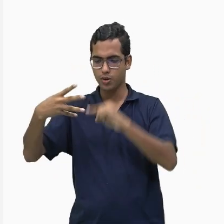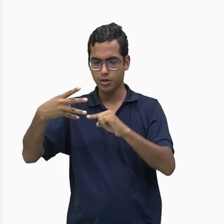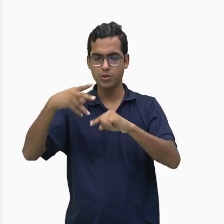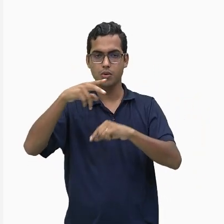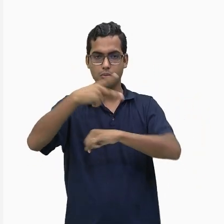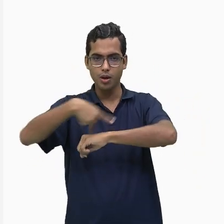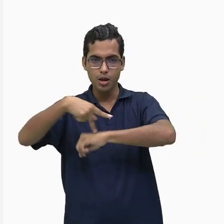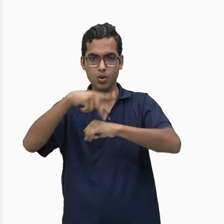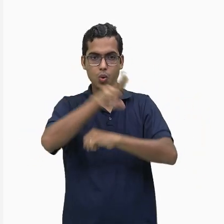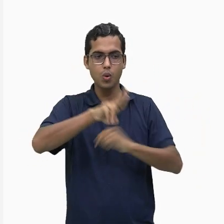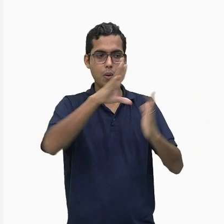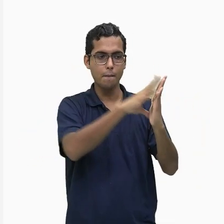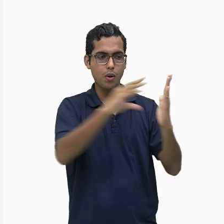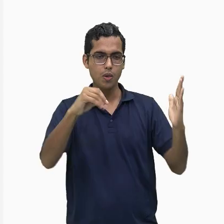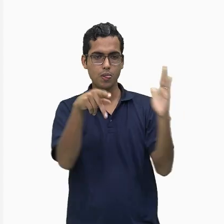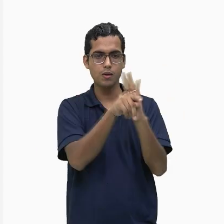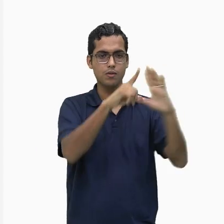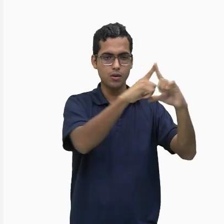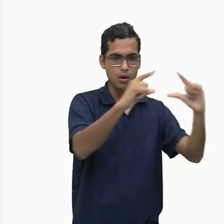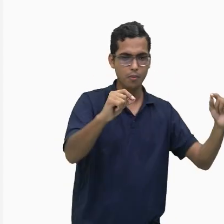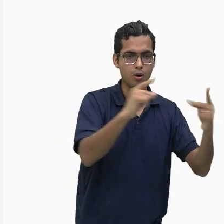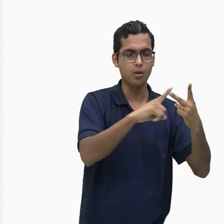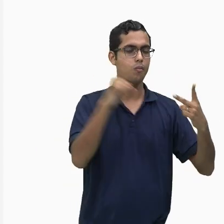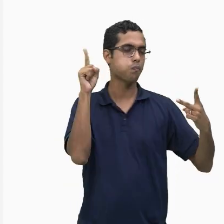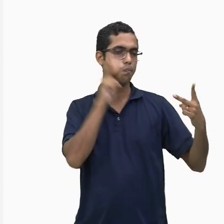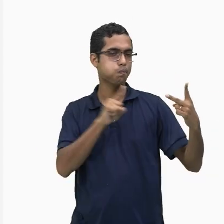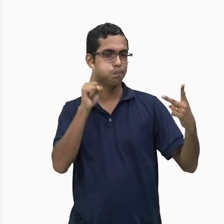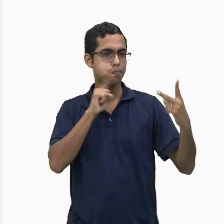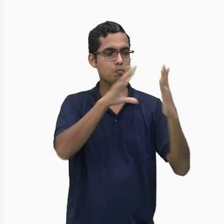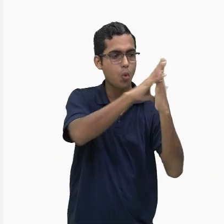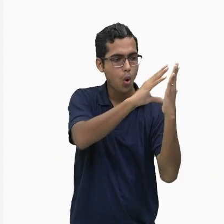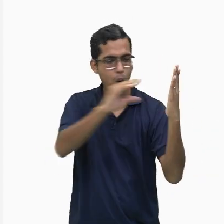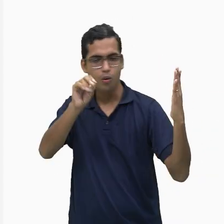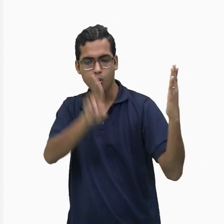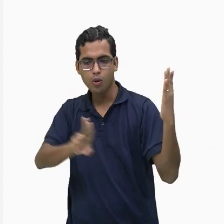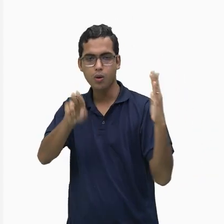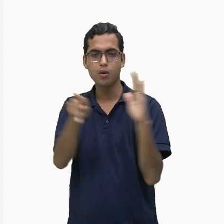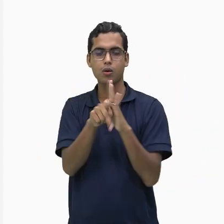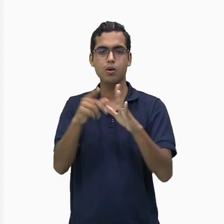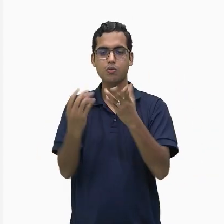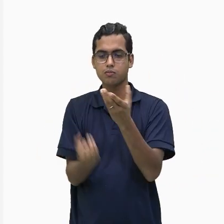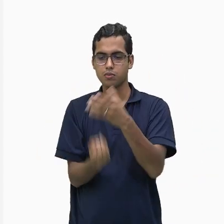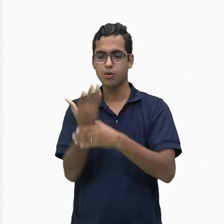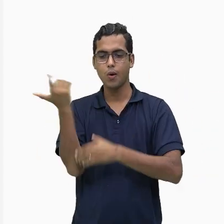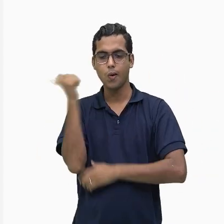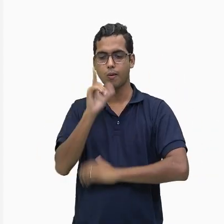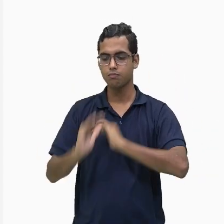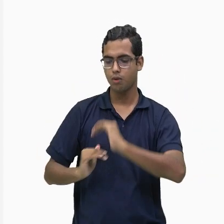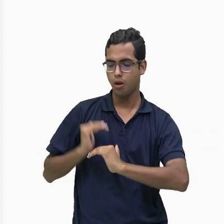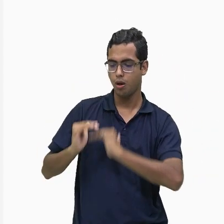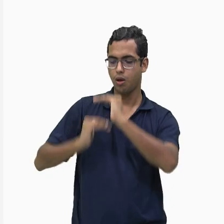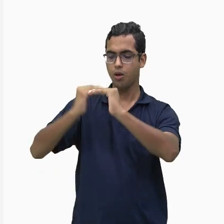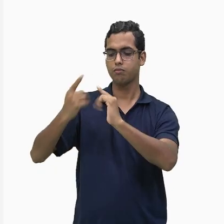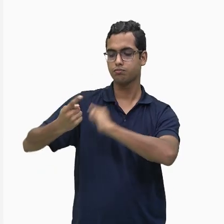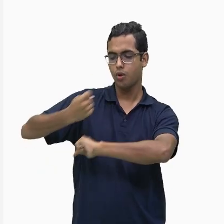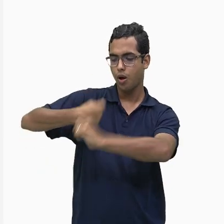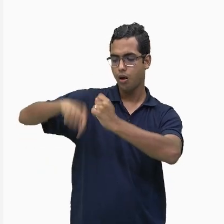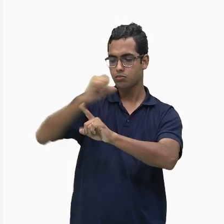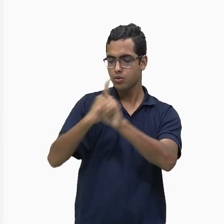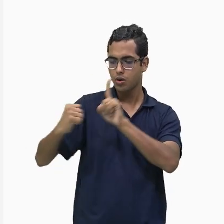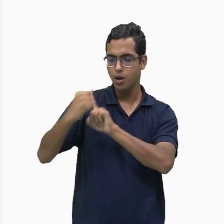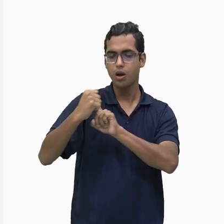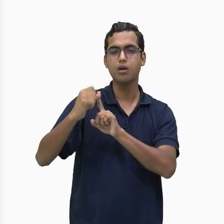do Japão quanto na parte dos Estados Unidos. Então, eles serão inspirados aí nos modelos político e